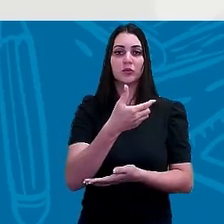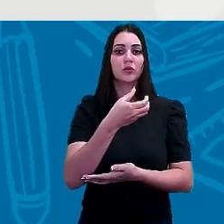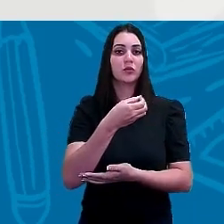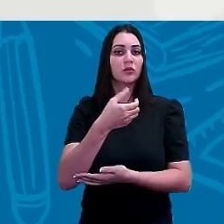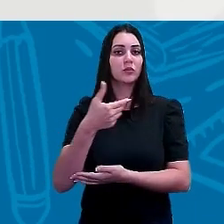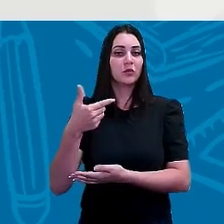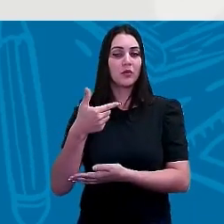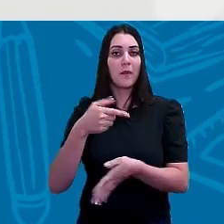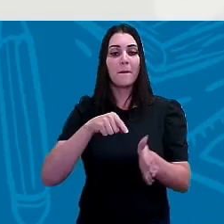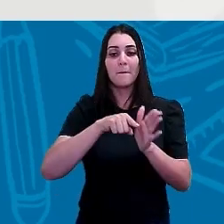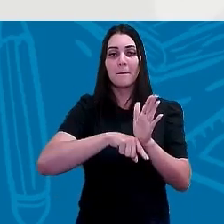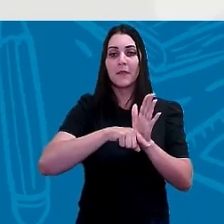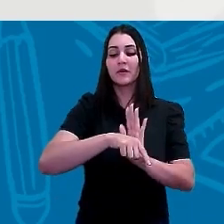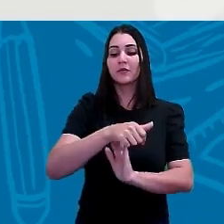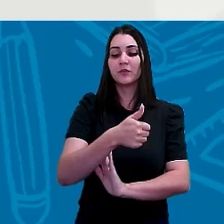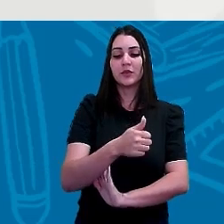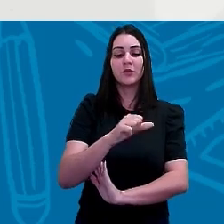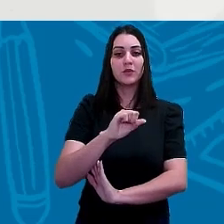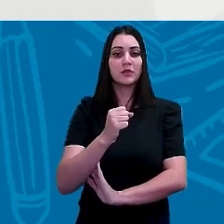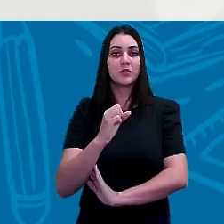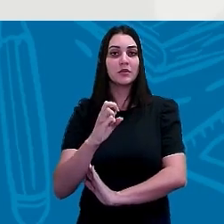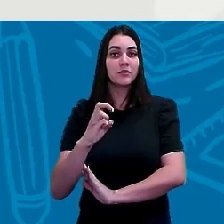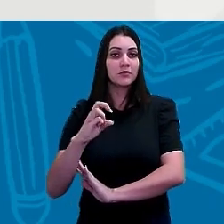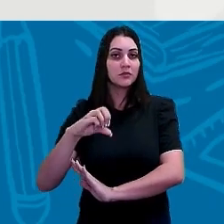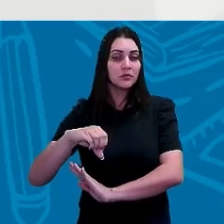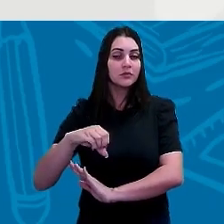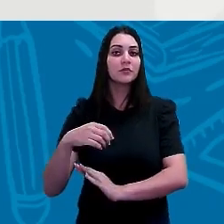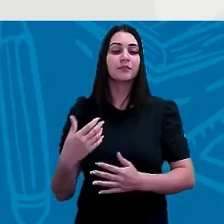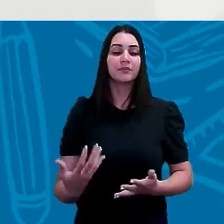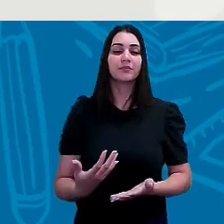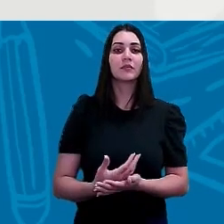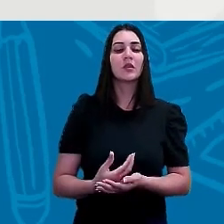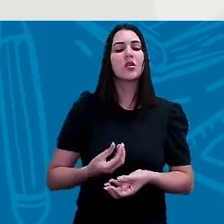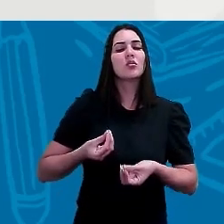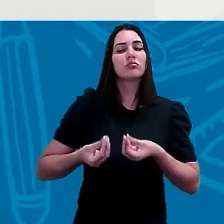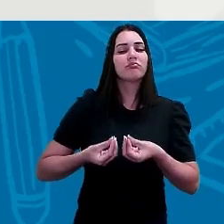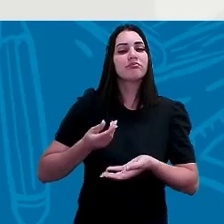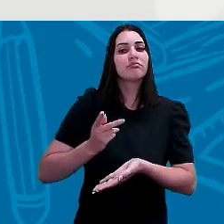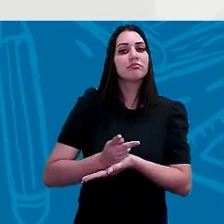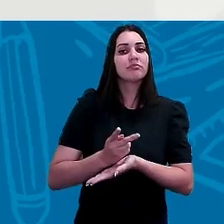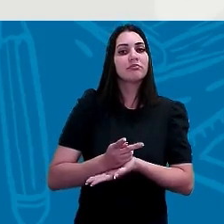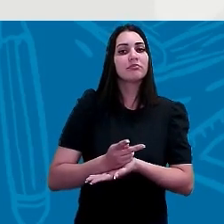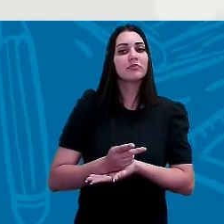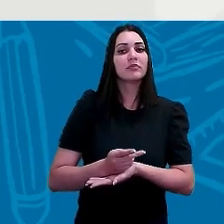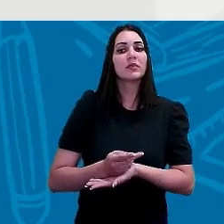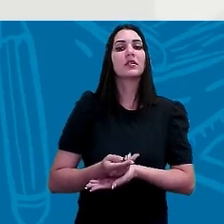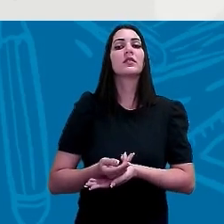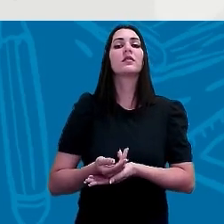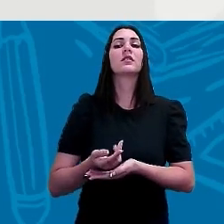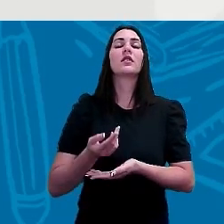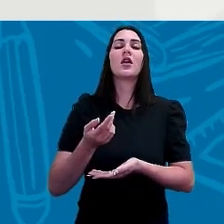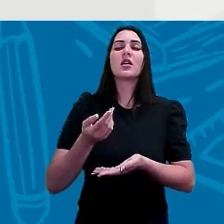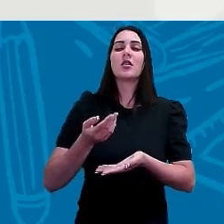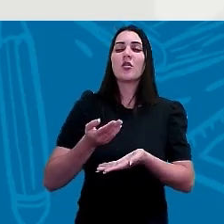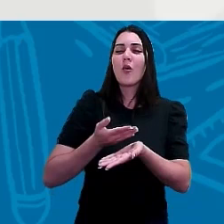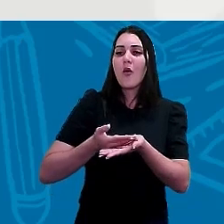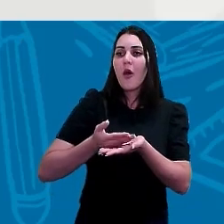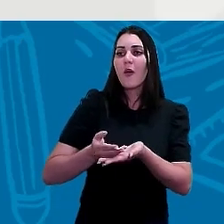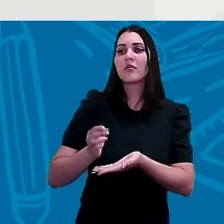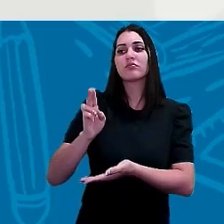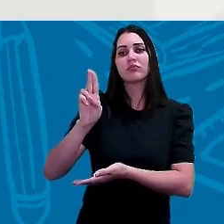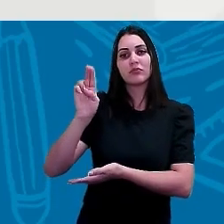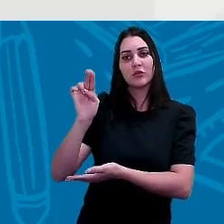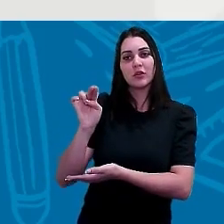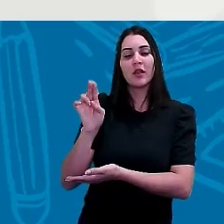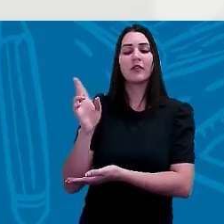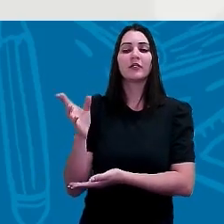menos 1859. E aí, como sempre, né? Começamos da unidade e vamos fazendo